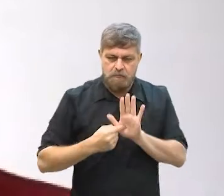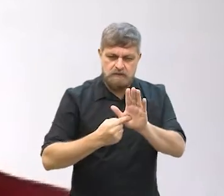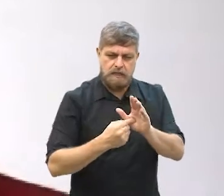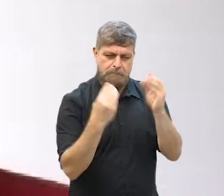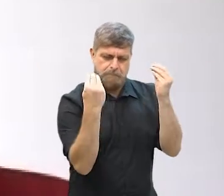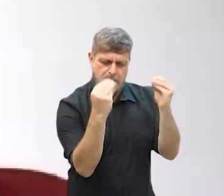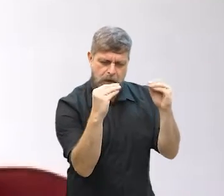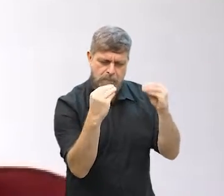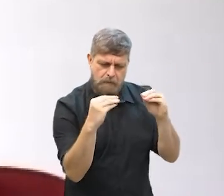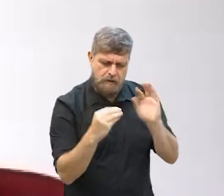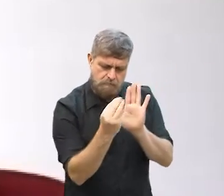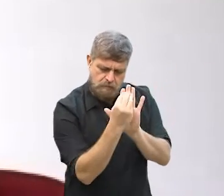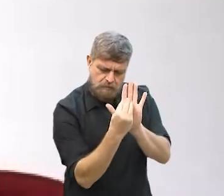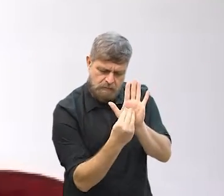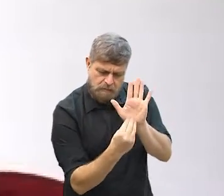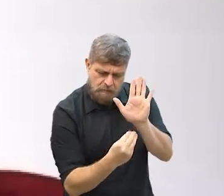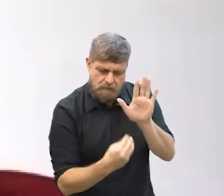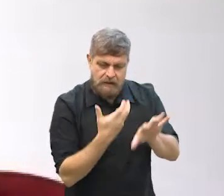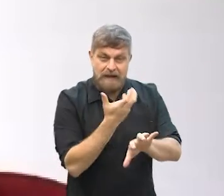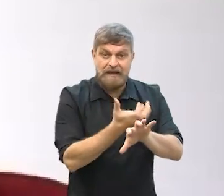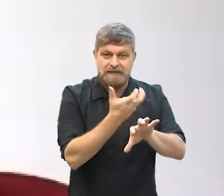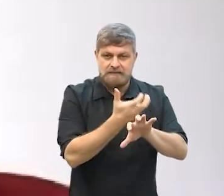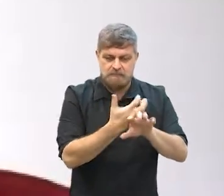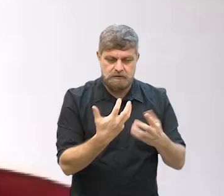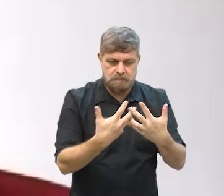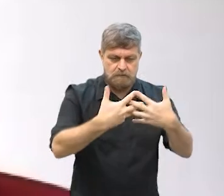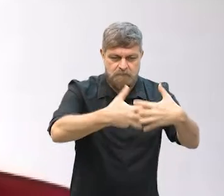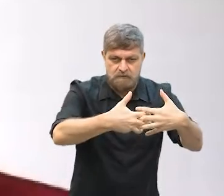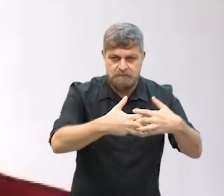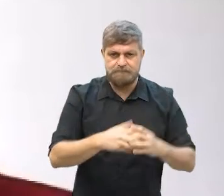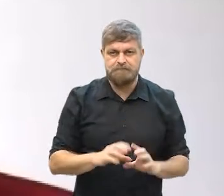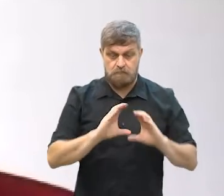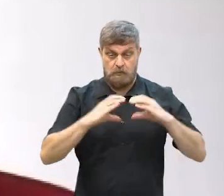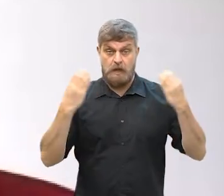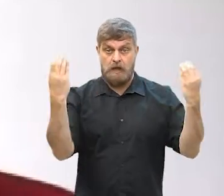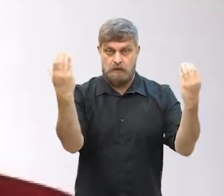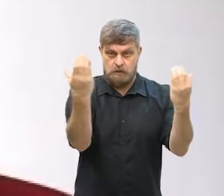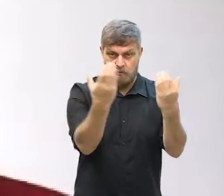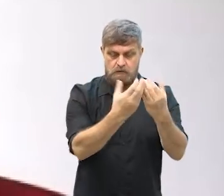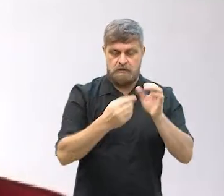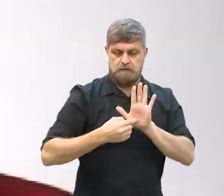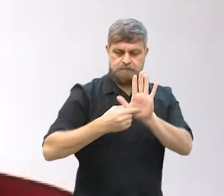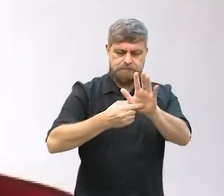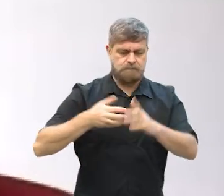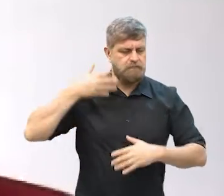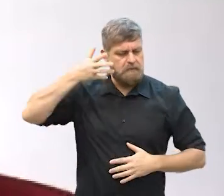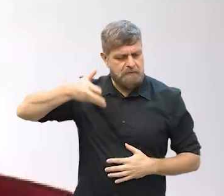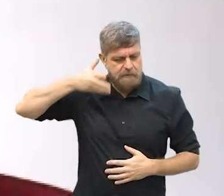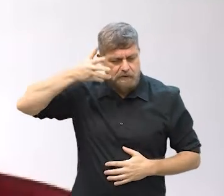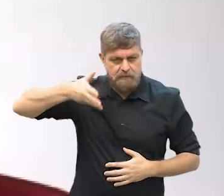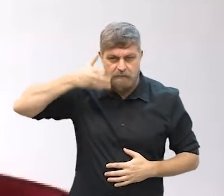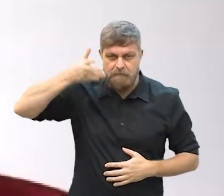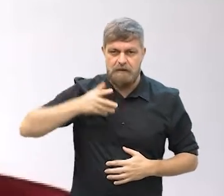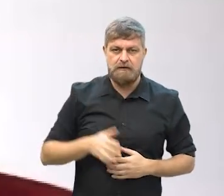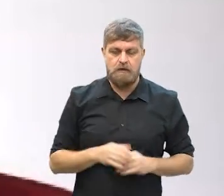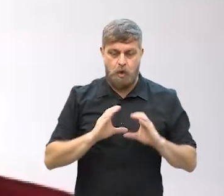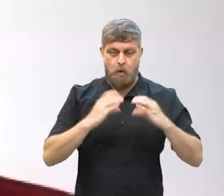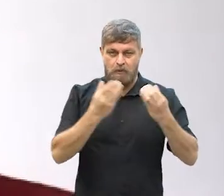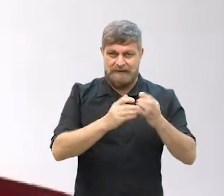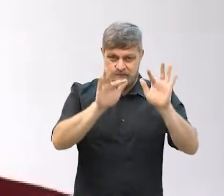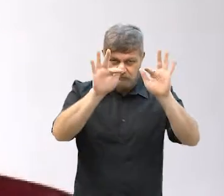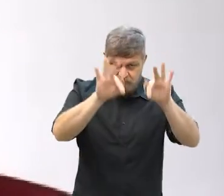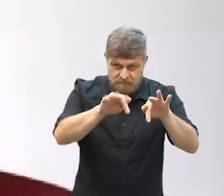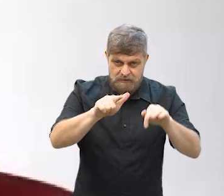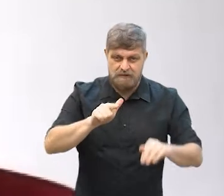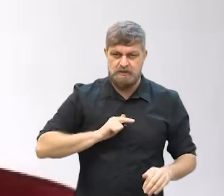a gente adotou na disciplina, e esse projeto foi apresentado nesse congresso, e aí, ao final do congresso, na